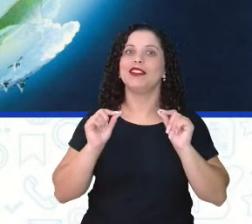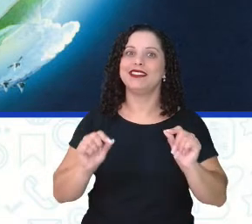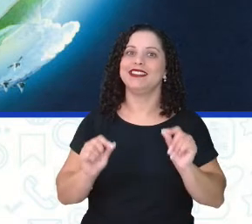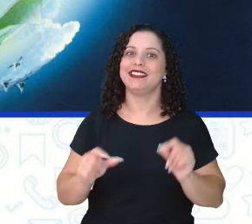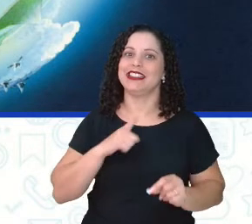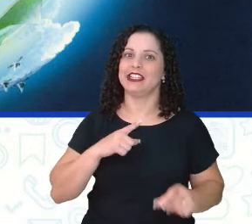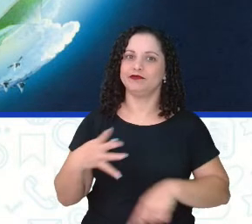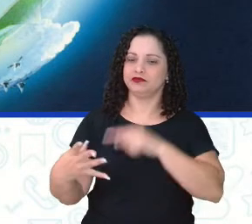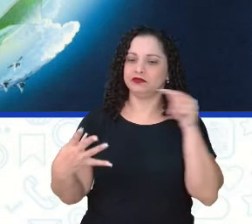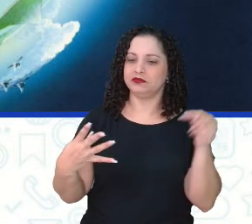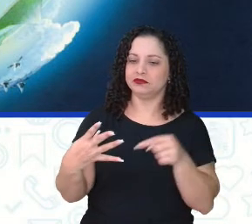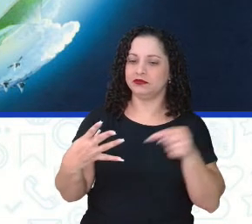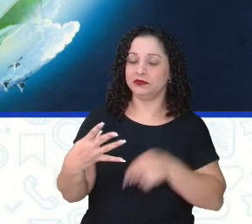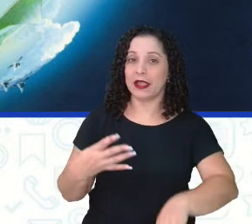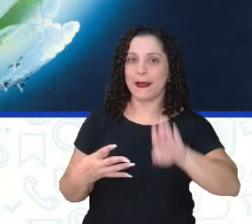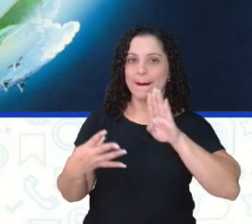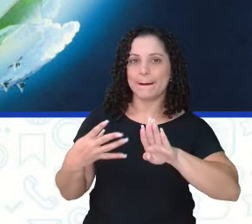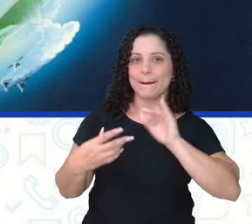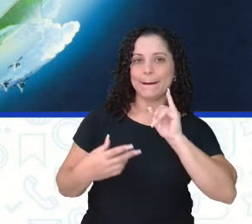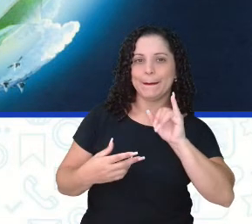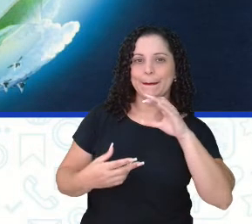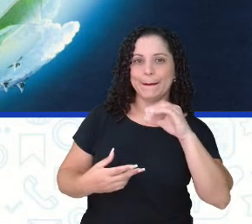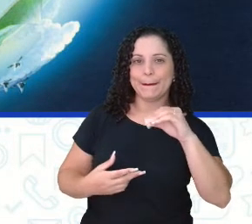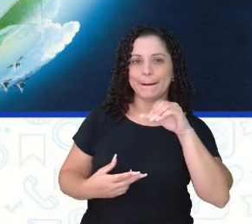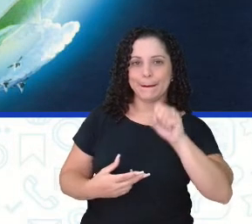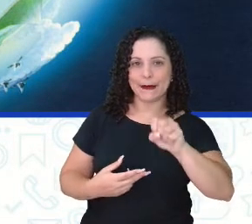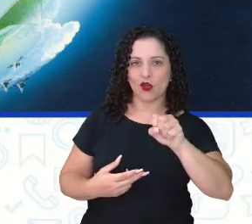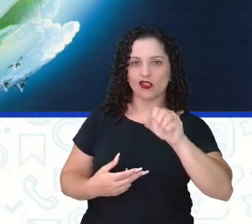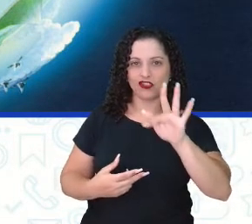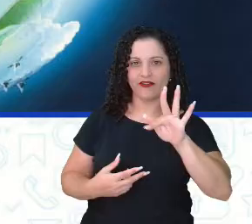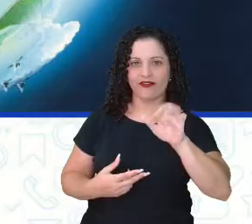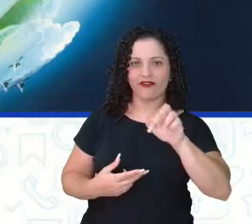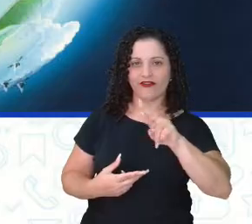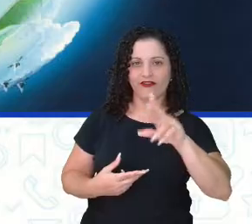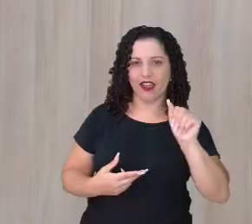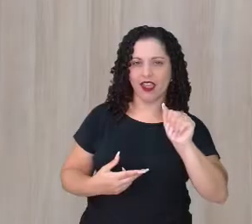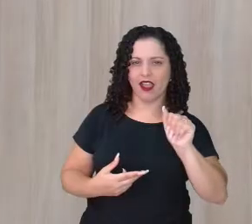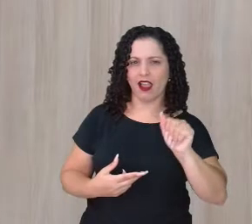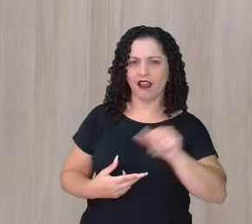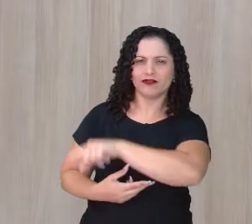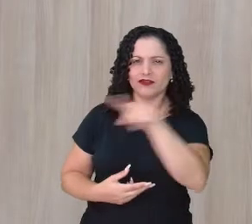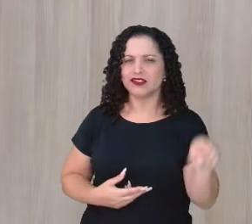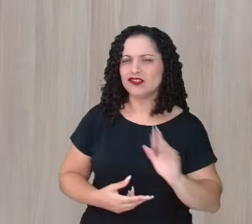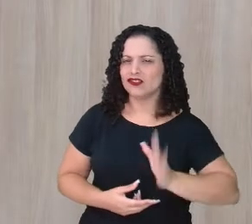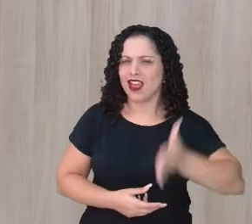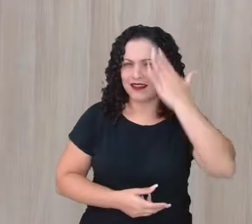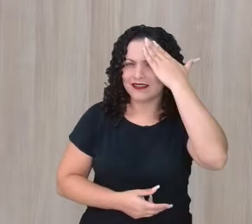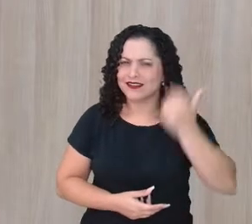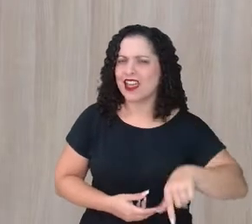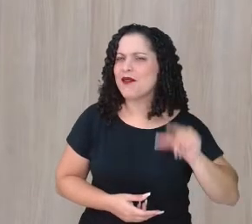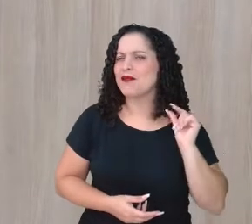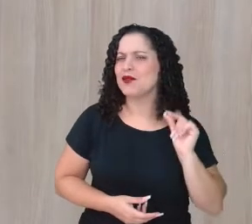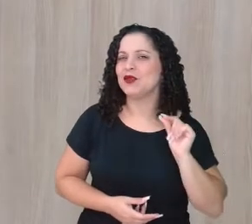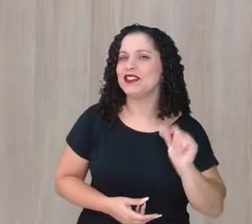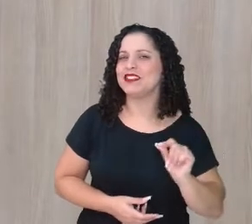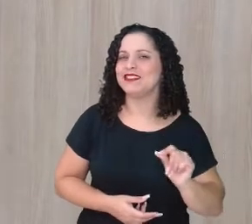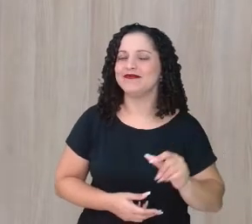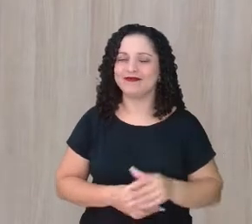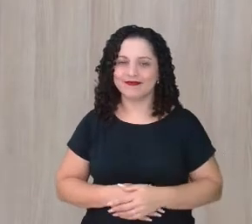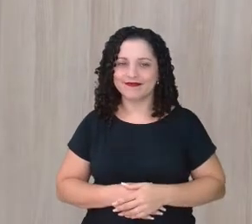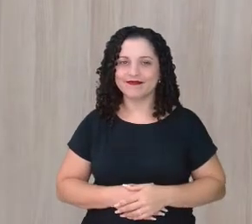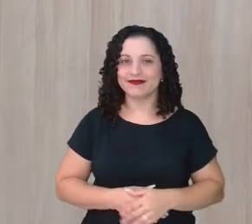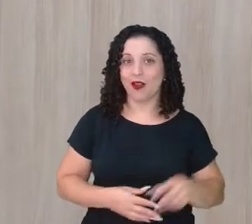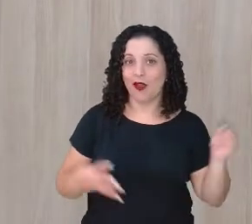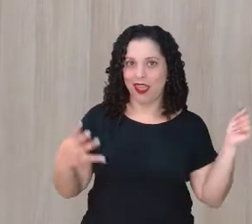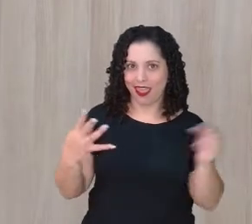gente vai ter a biosfera. Eu acho que todo mundo já sabe o que é biosfera, né? A biosfera é